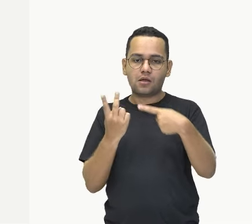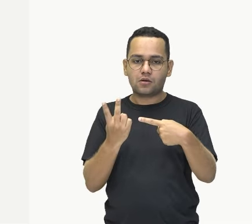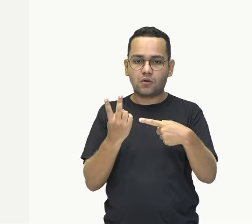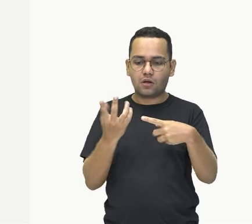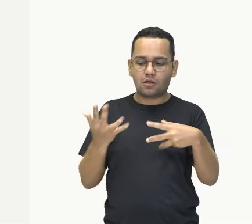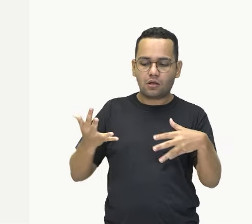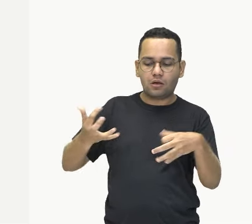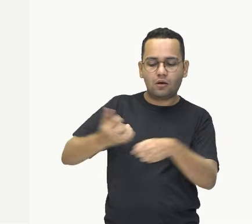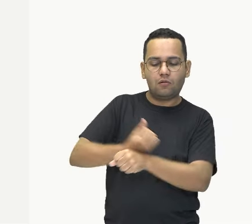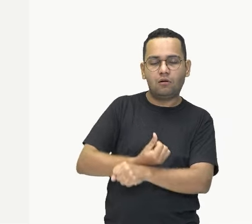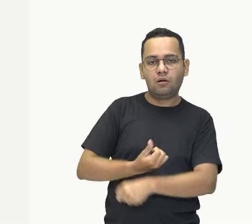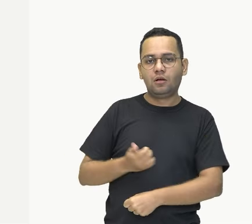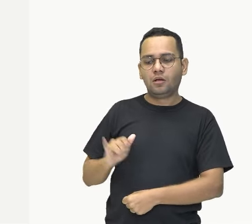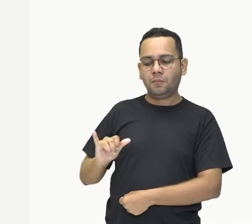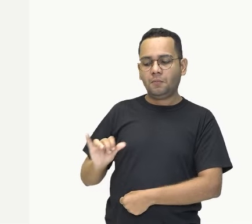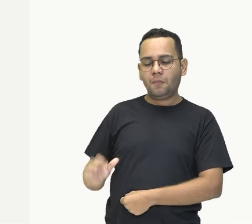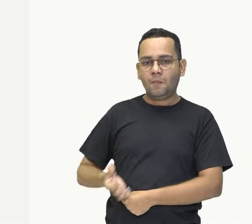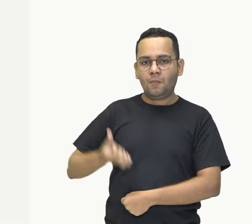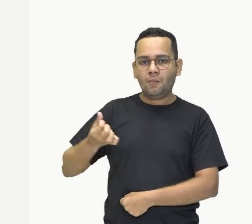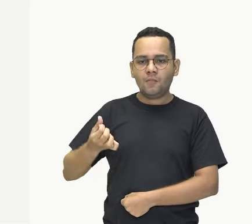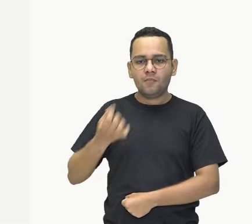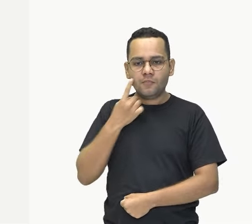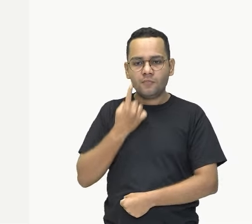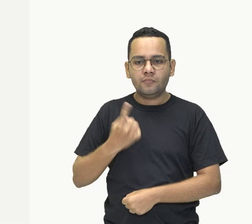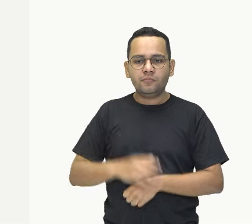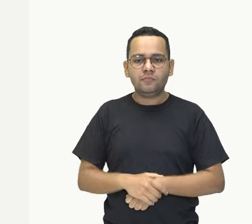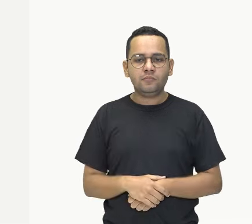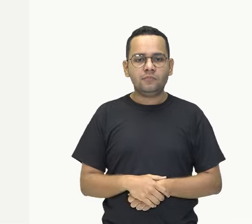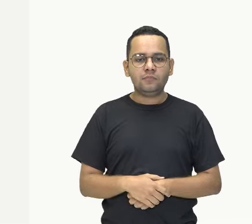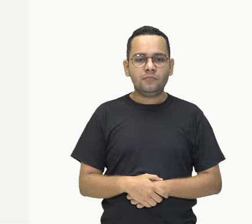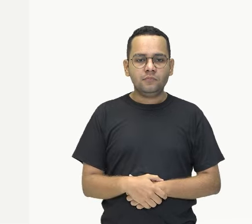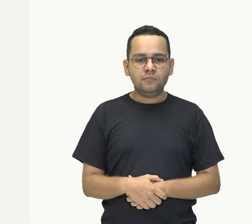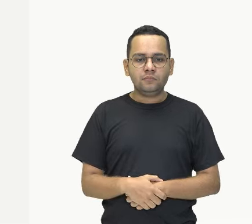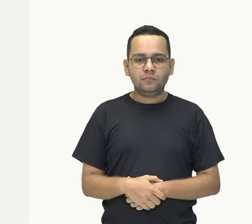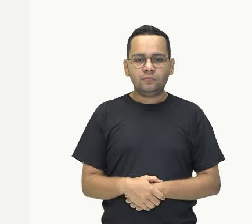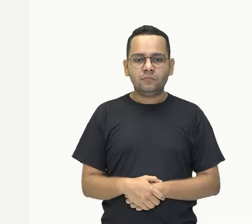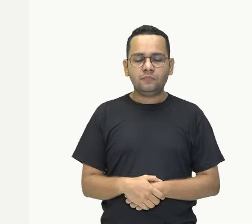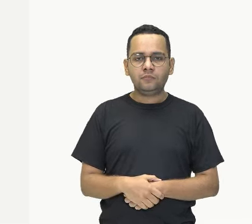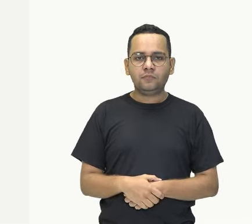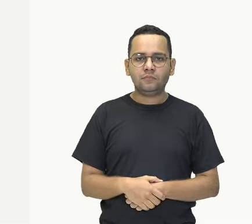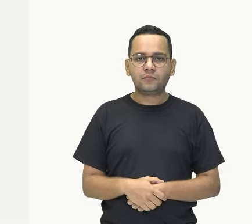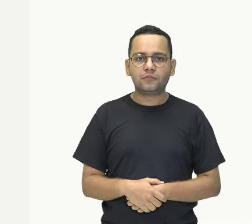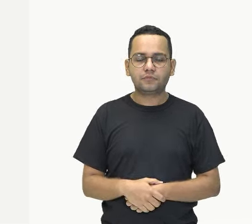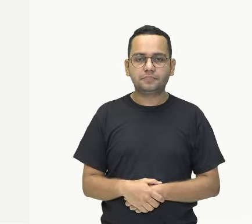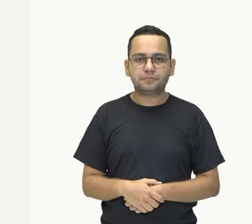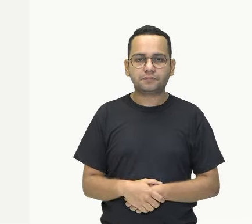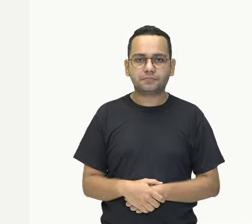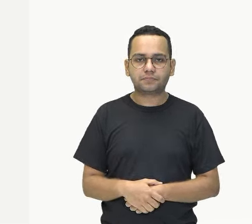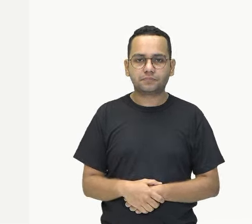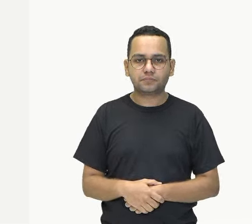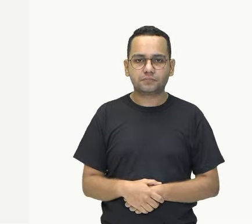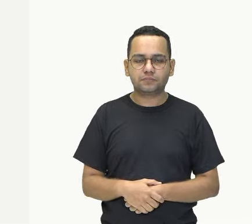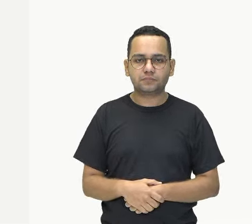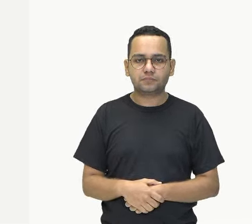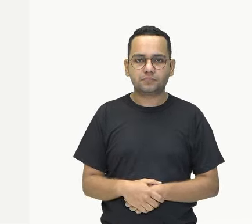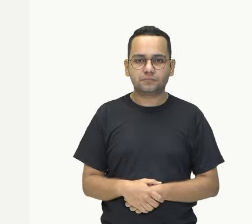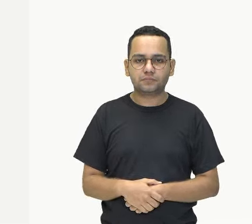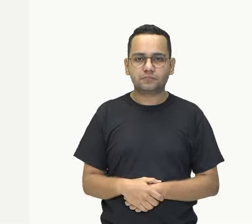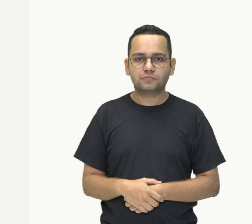que são exatamente ó, os meus expoentes. 1 mais 3 mais